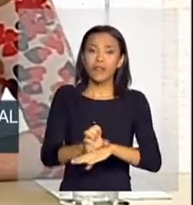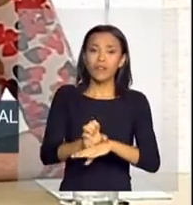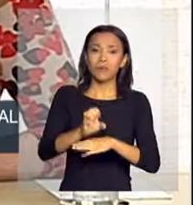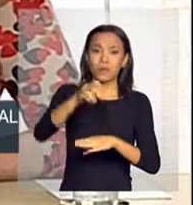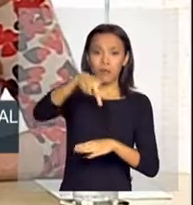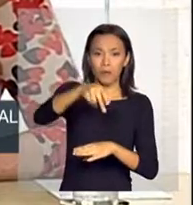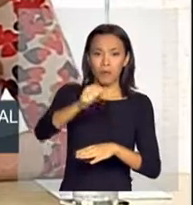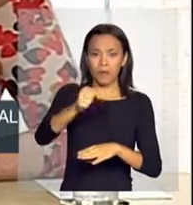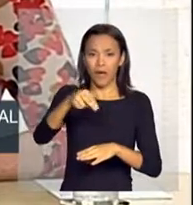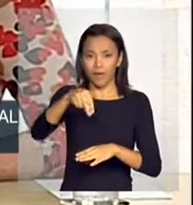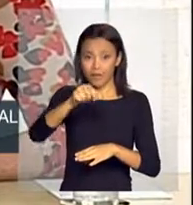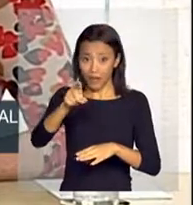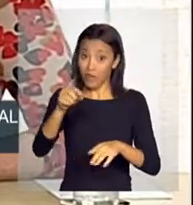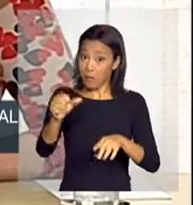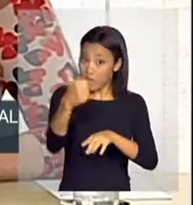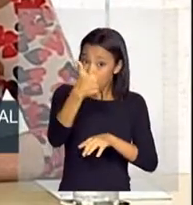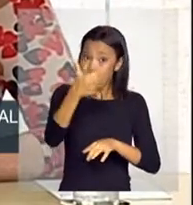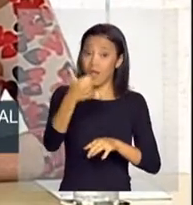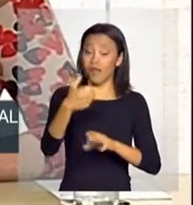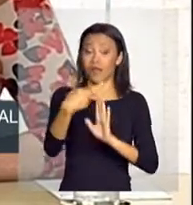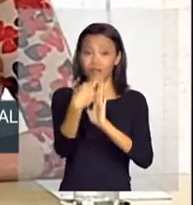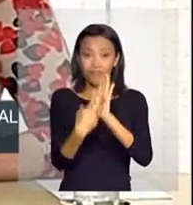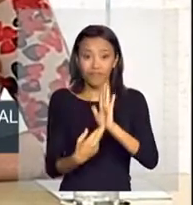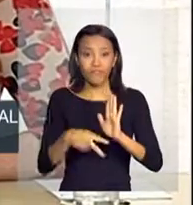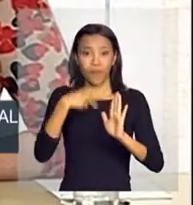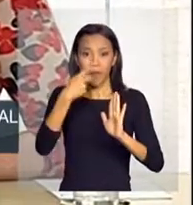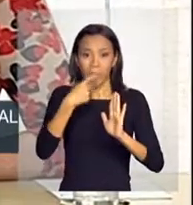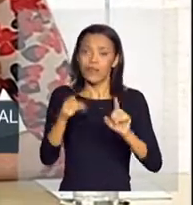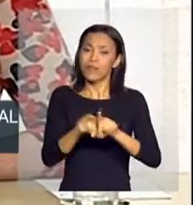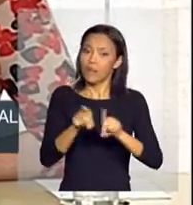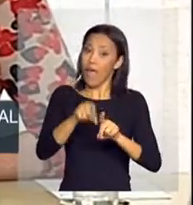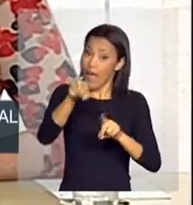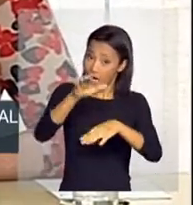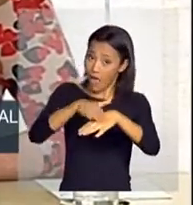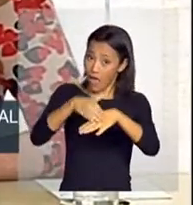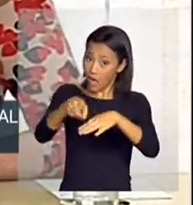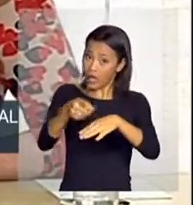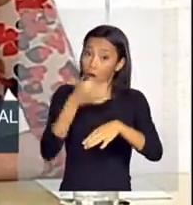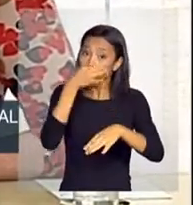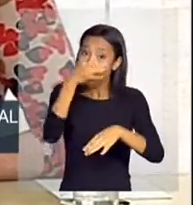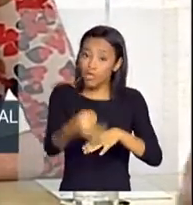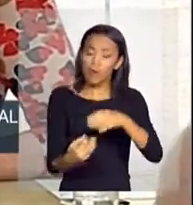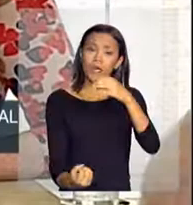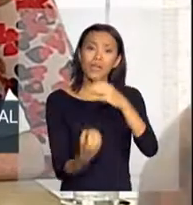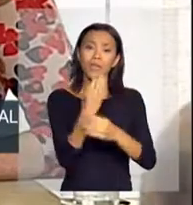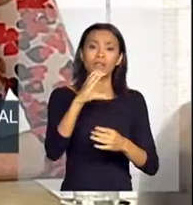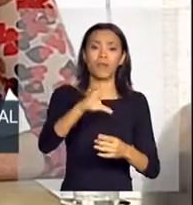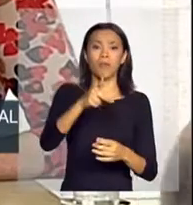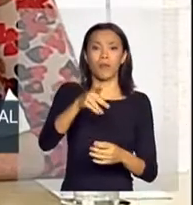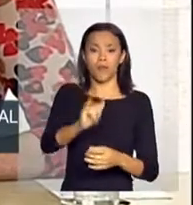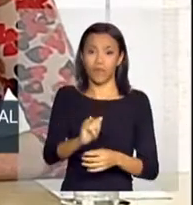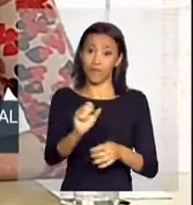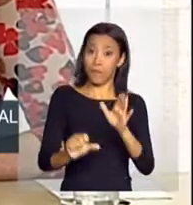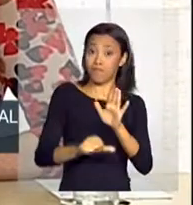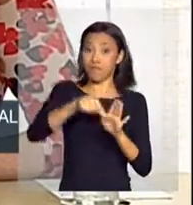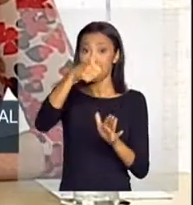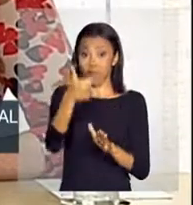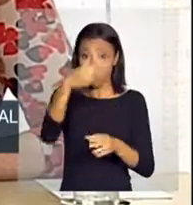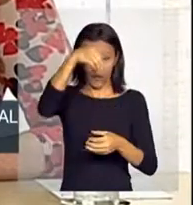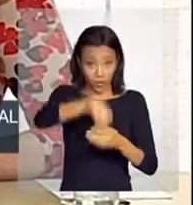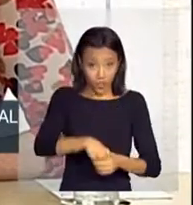que foi ela foi a primeira relatório e a parlamentar que sugeriu a criação da CPI foi a primeira CPI do Senado